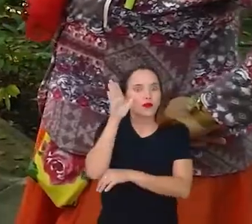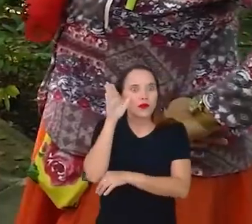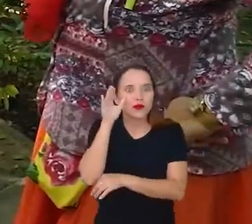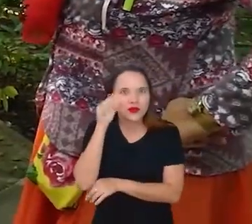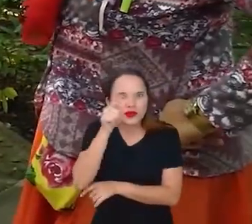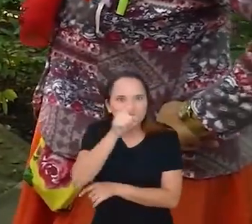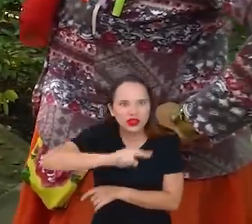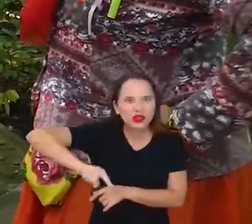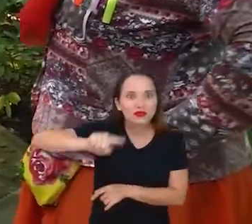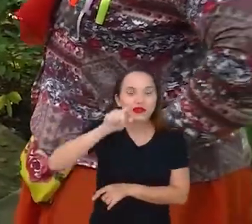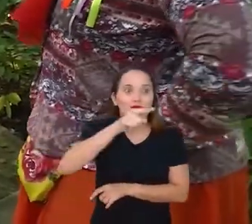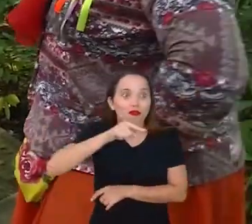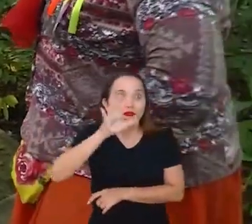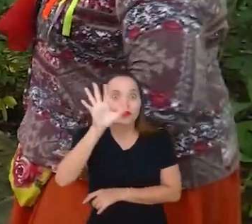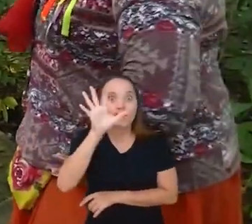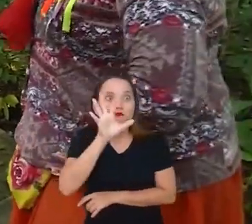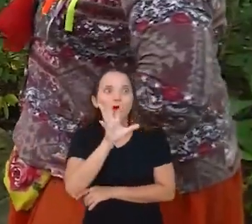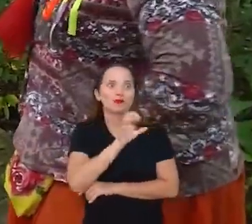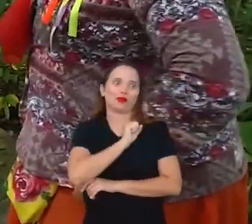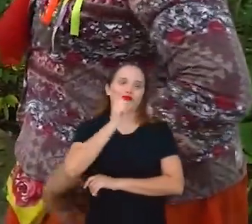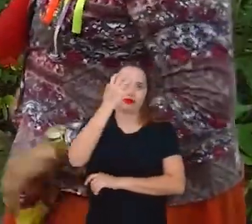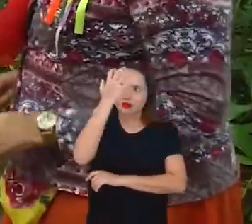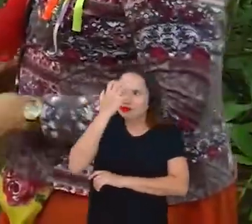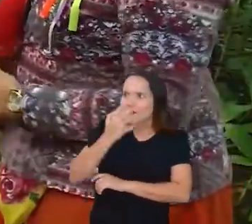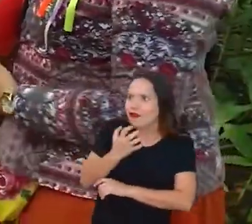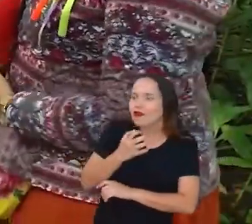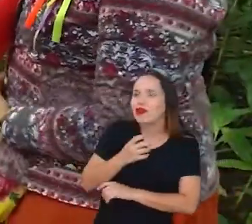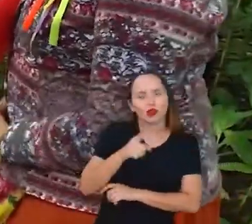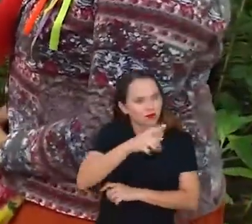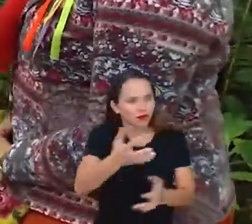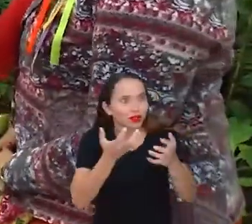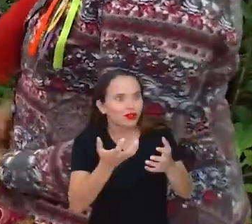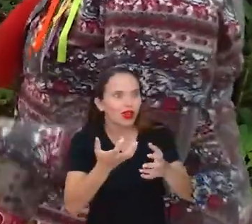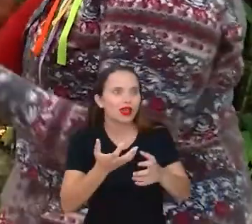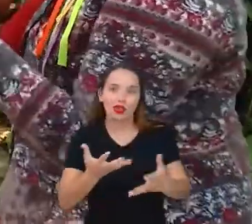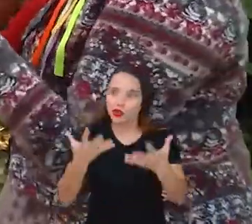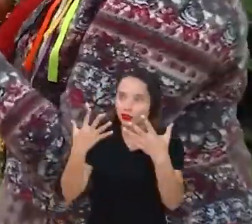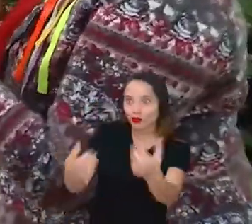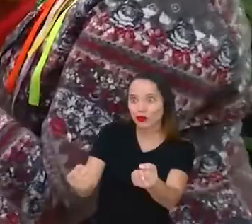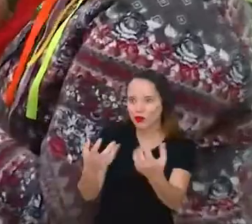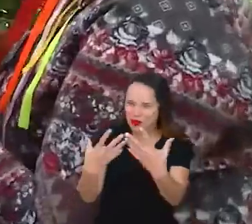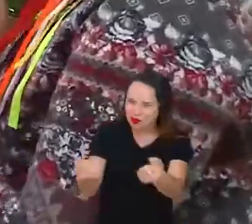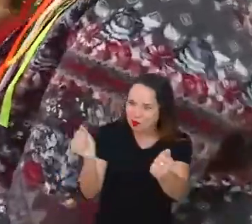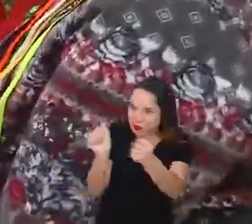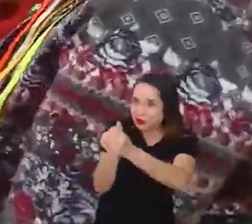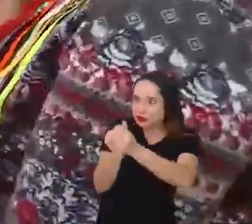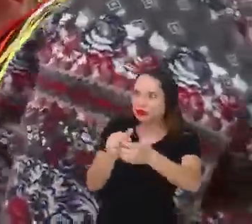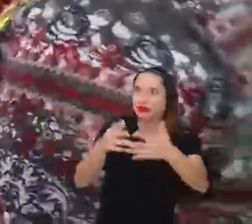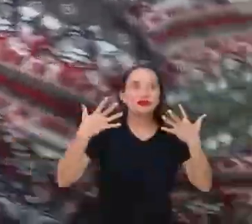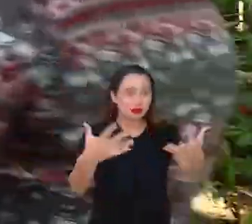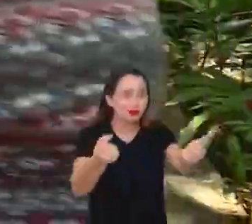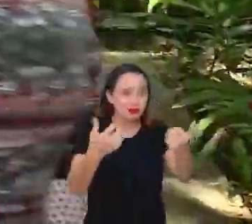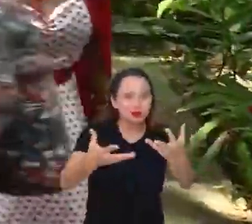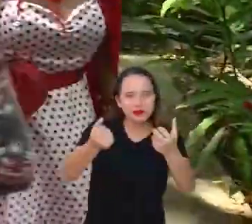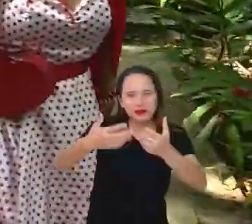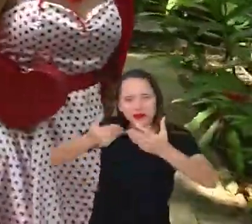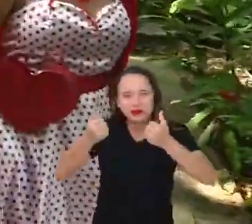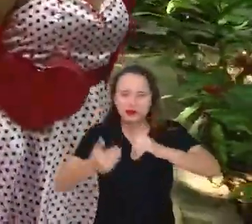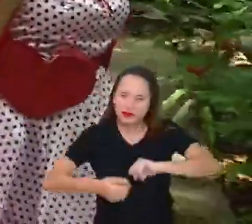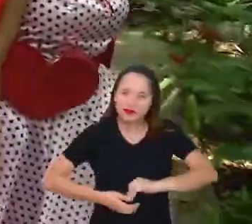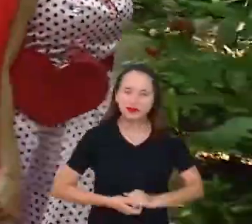vão adorar. Dispostos? Legal! Vamos com a gente? Vamos!